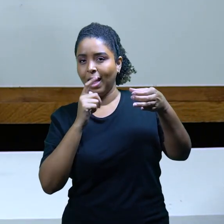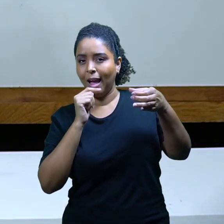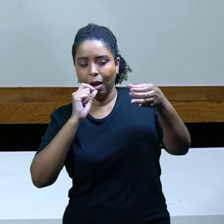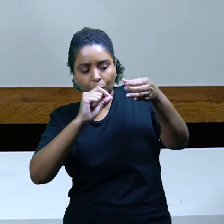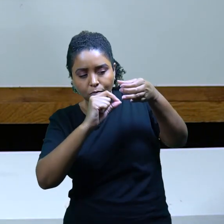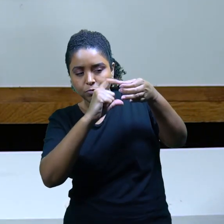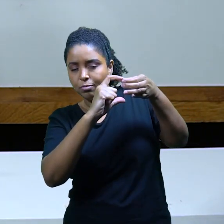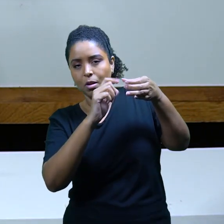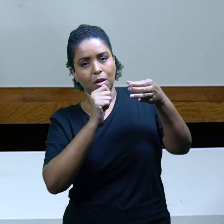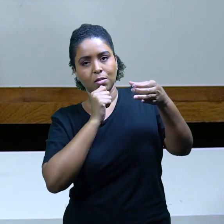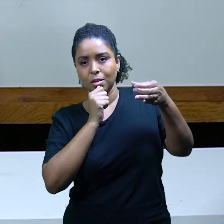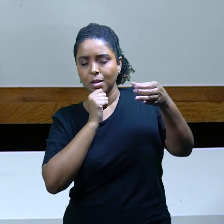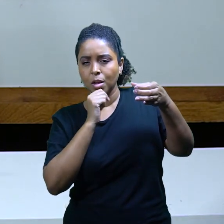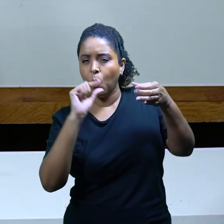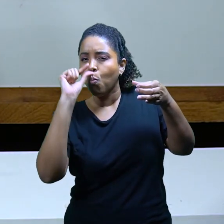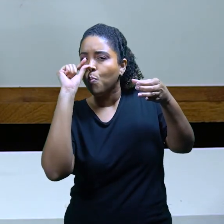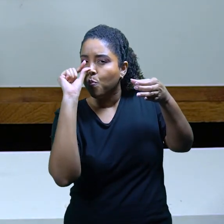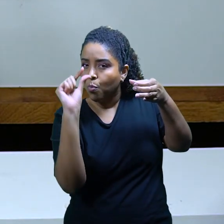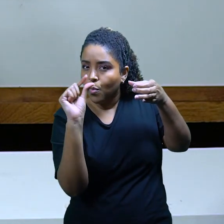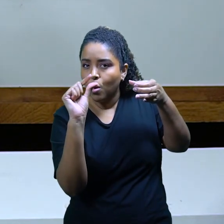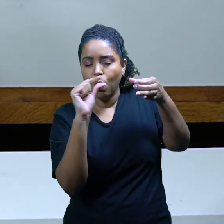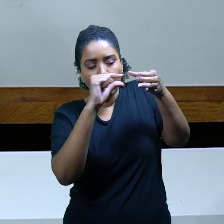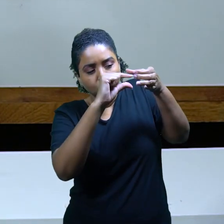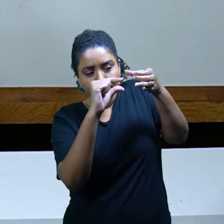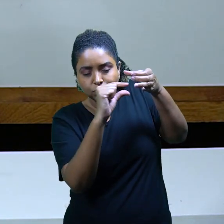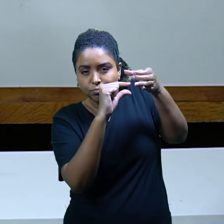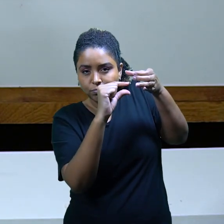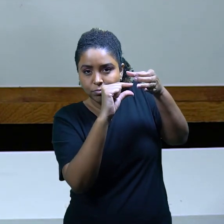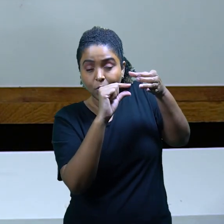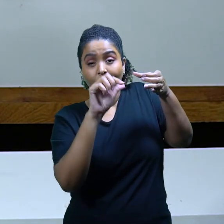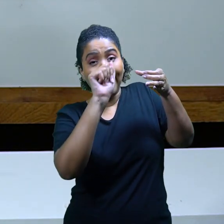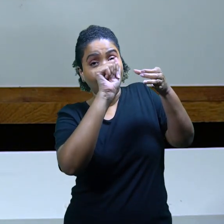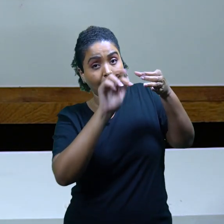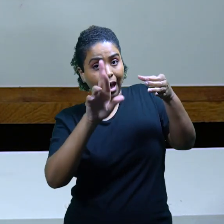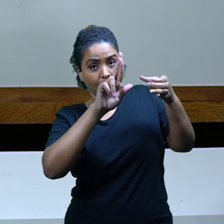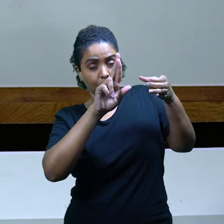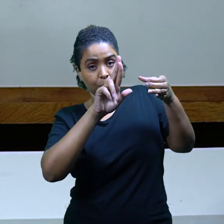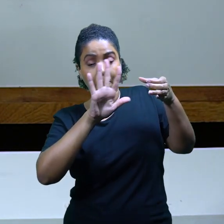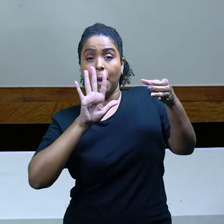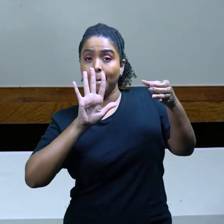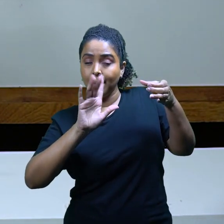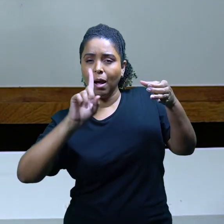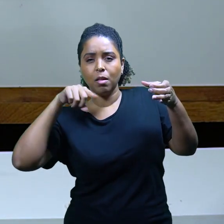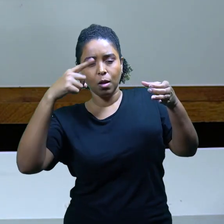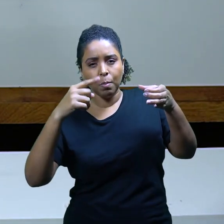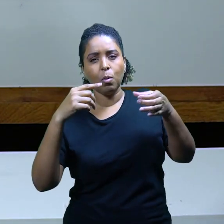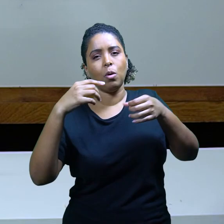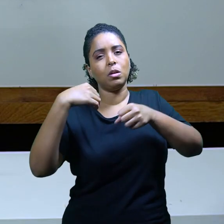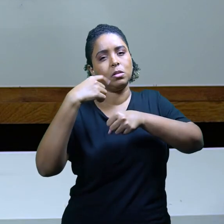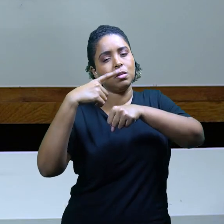a água ela não preenche todo o espaço. Ela fica com uma parte só com ar.